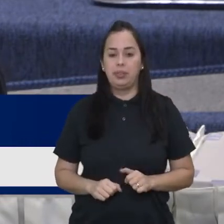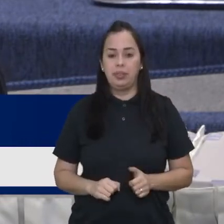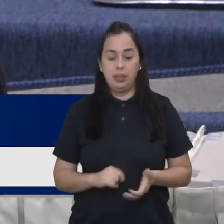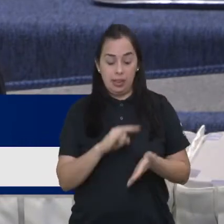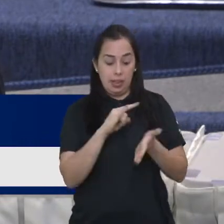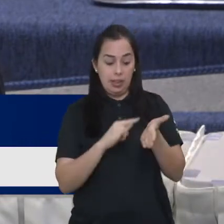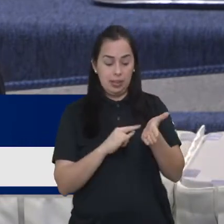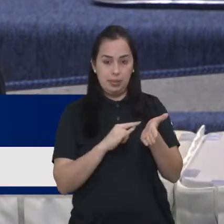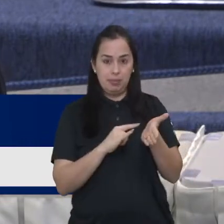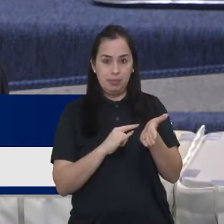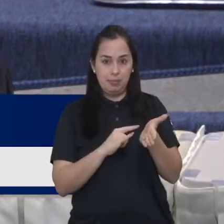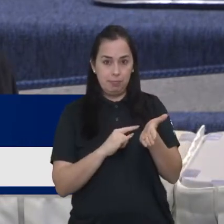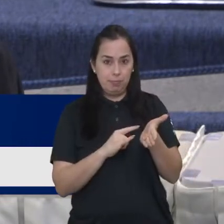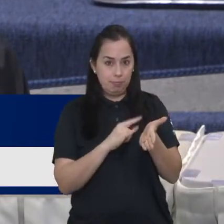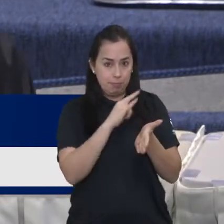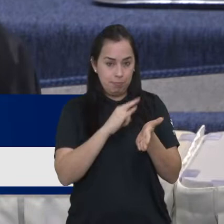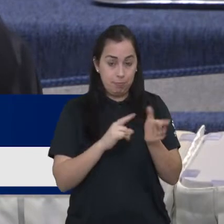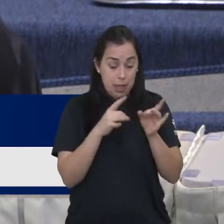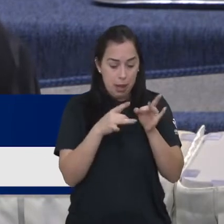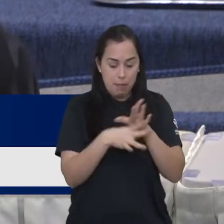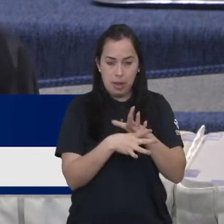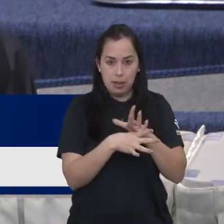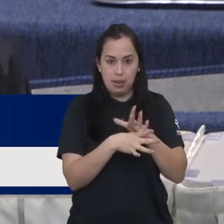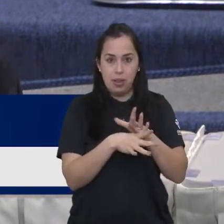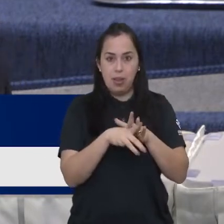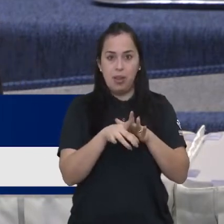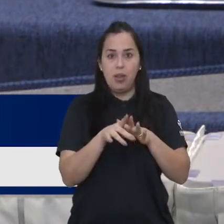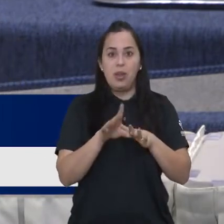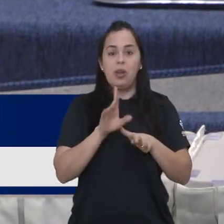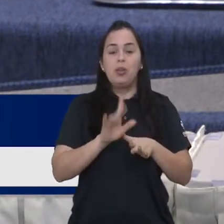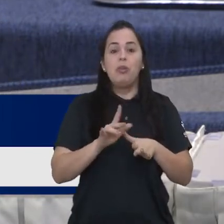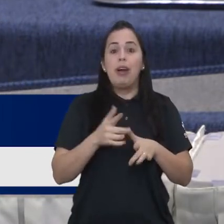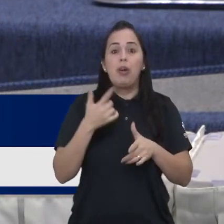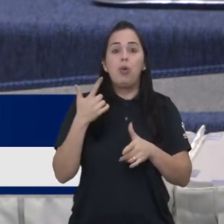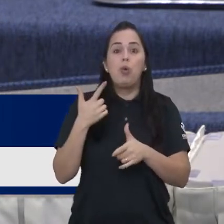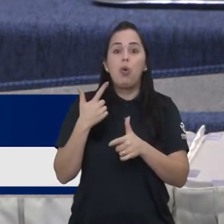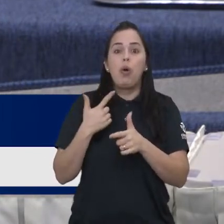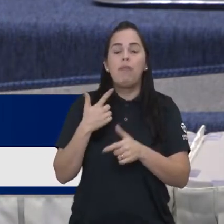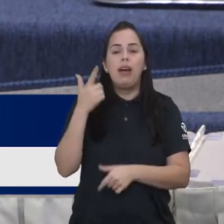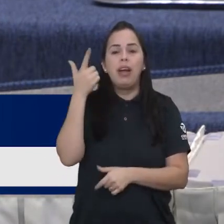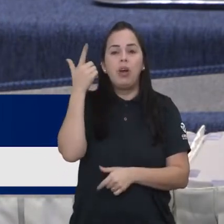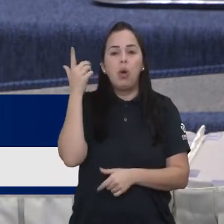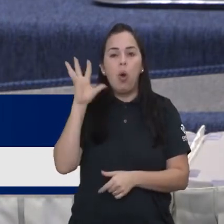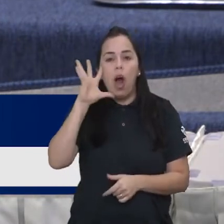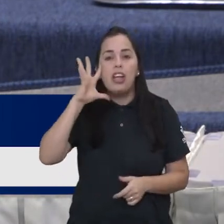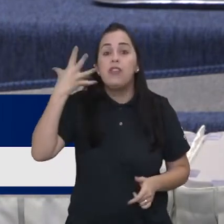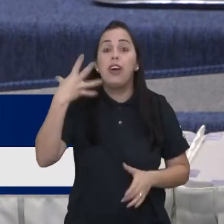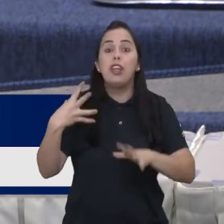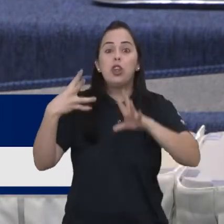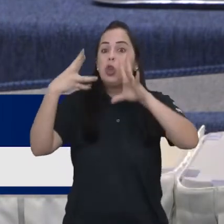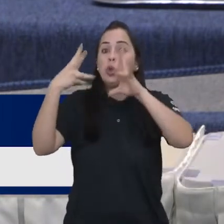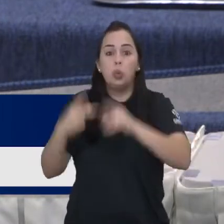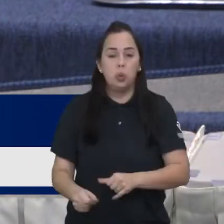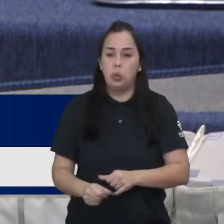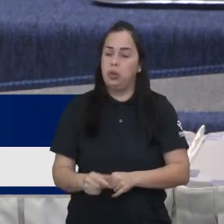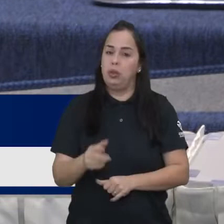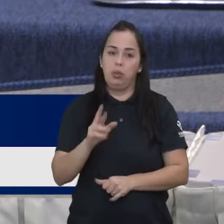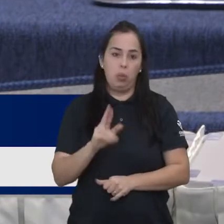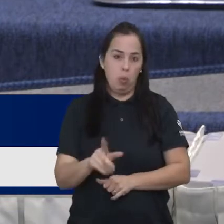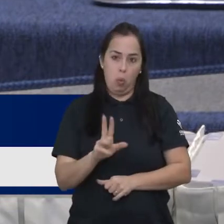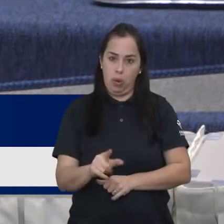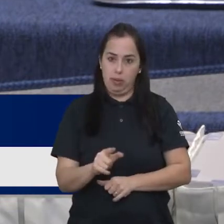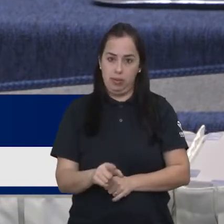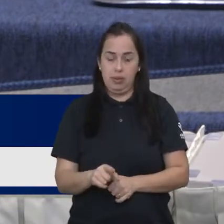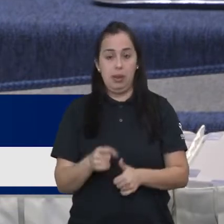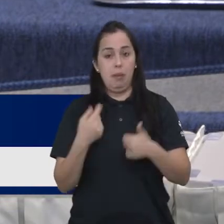a regularização fundiária, ela não é o remédio para todos os males, ela tem um outro aspecto que a gente tem que ver,